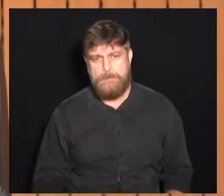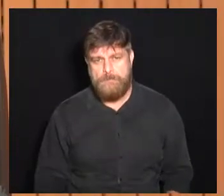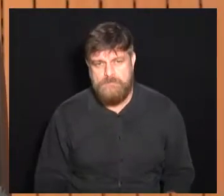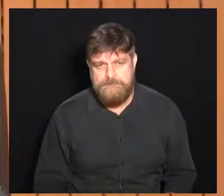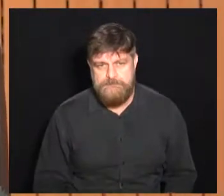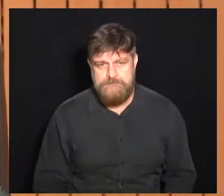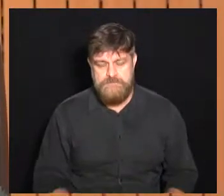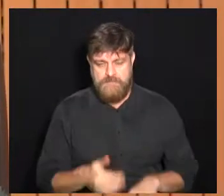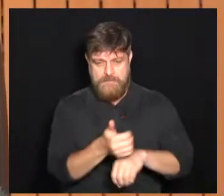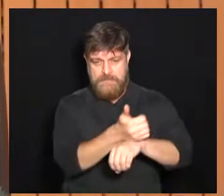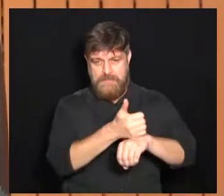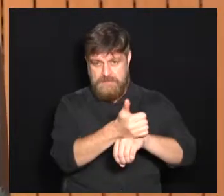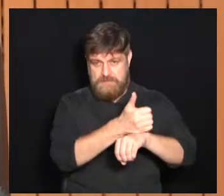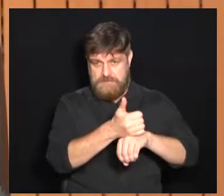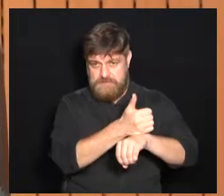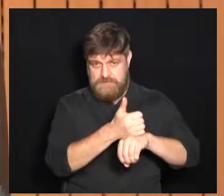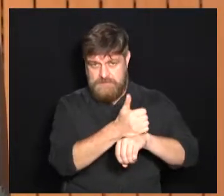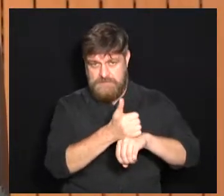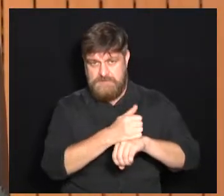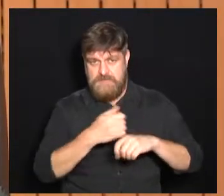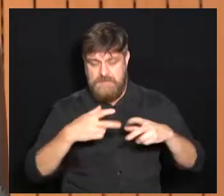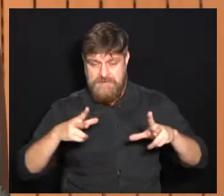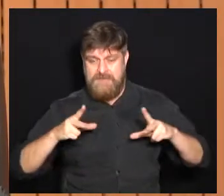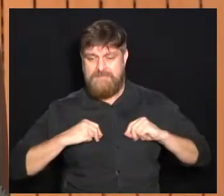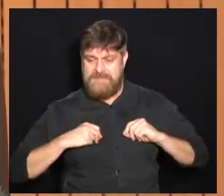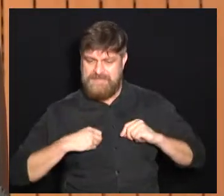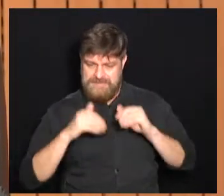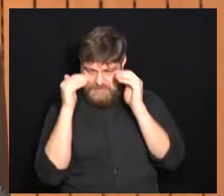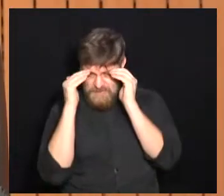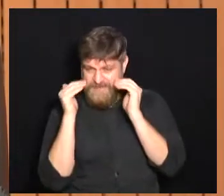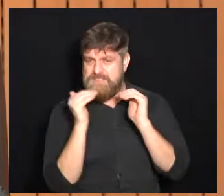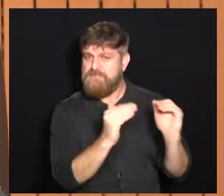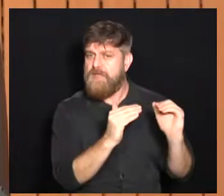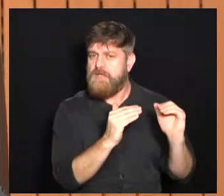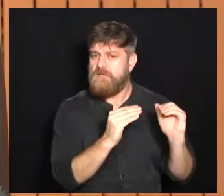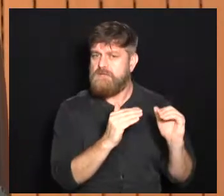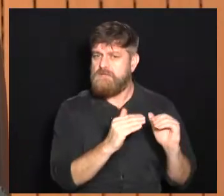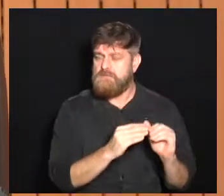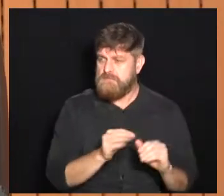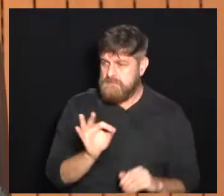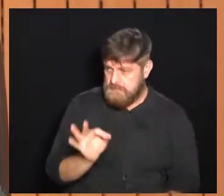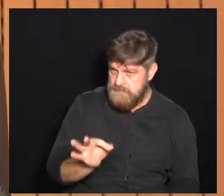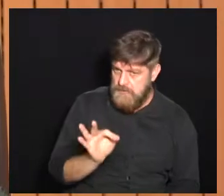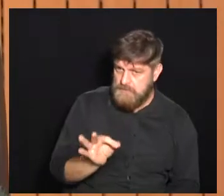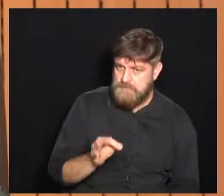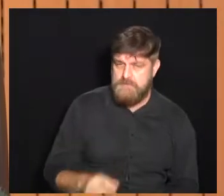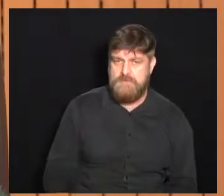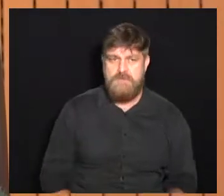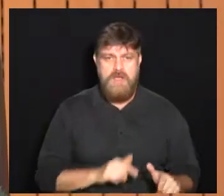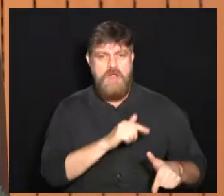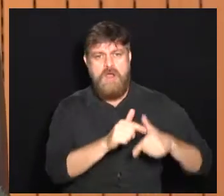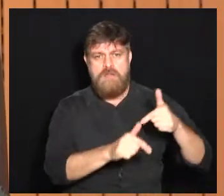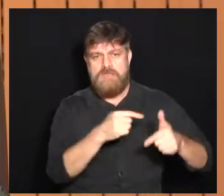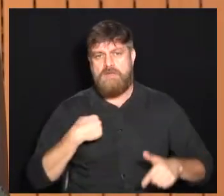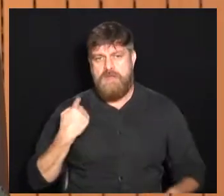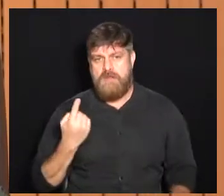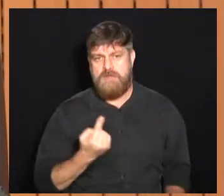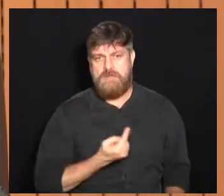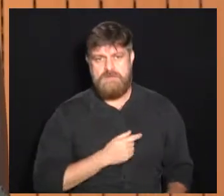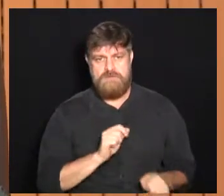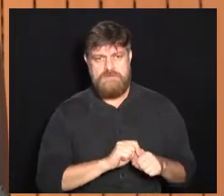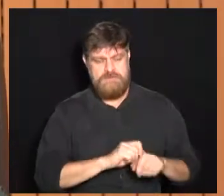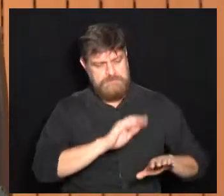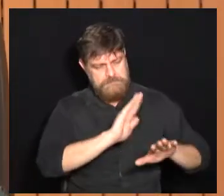esses profissionais de carreira merecem todo o respeito, certo? E a seriedade que nós estamos